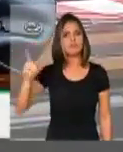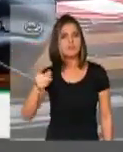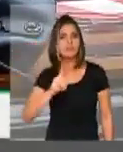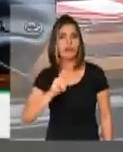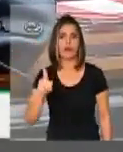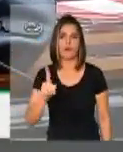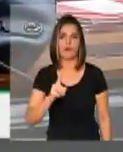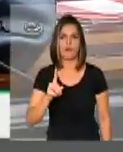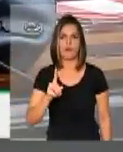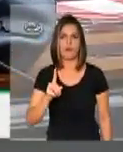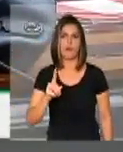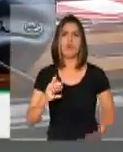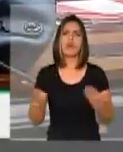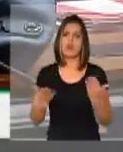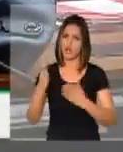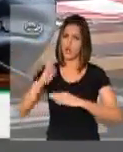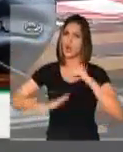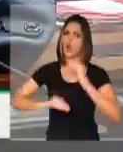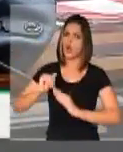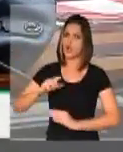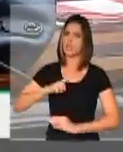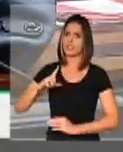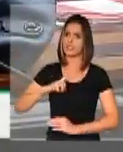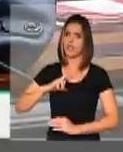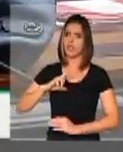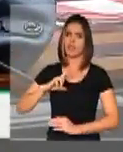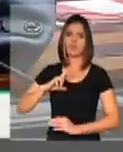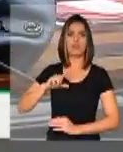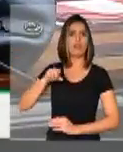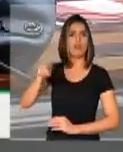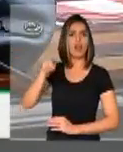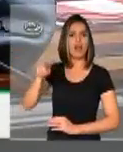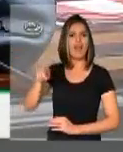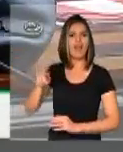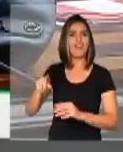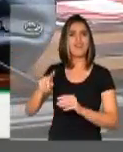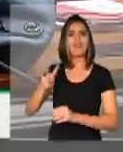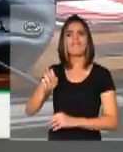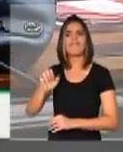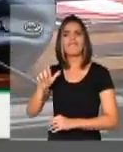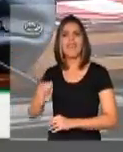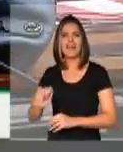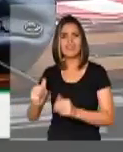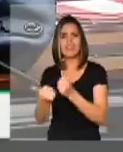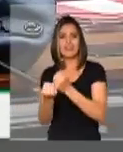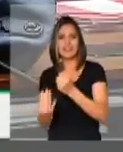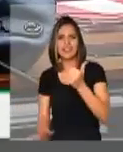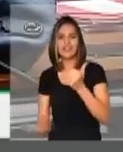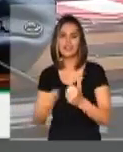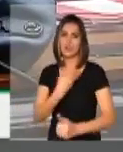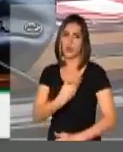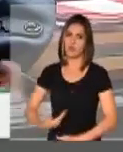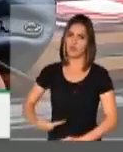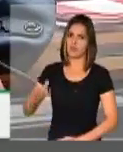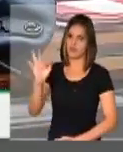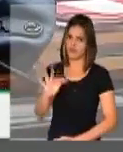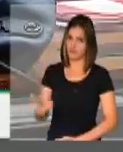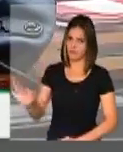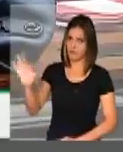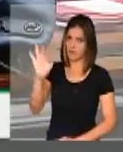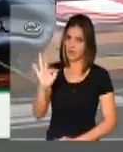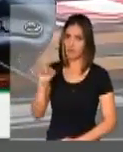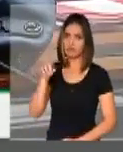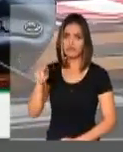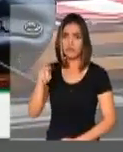momento, com competência inclusive, ocupam espaço no governo federal e que, portanto, de alguma forma passa a